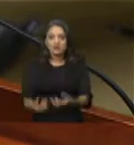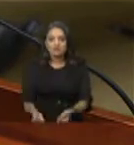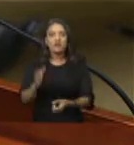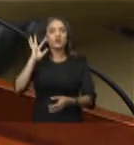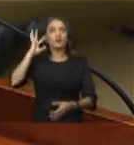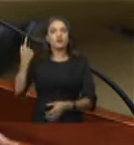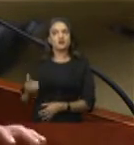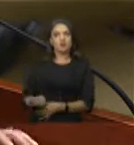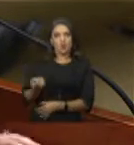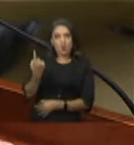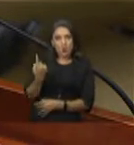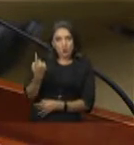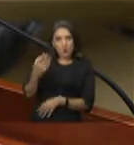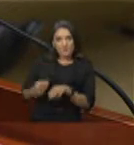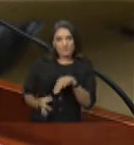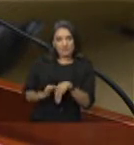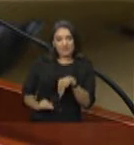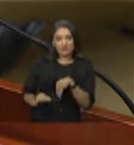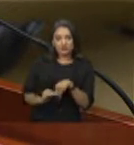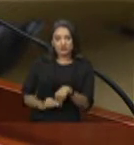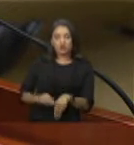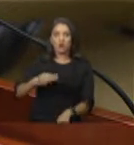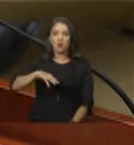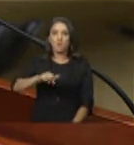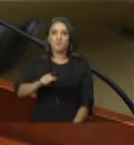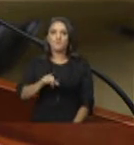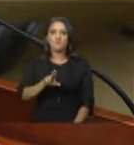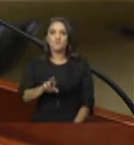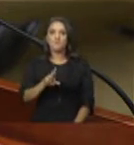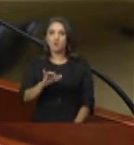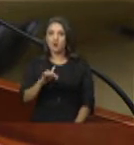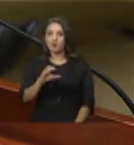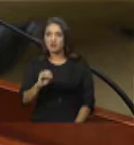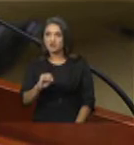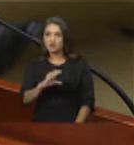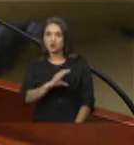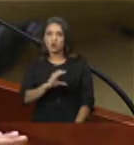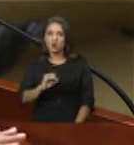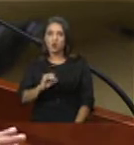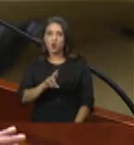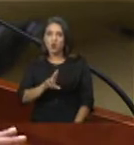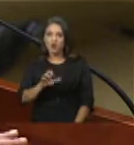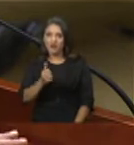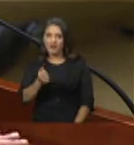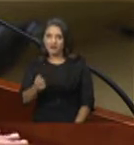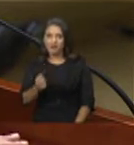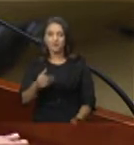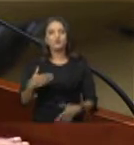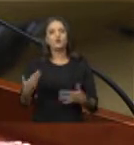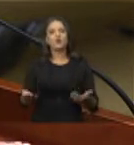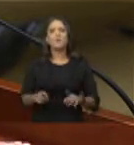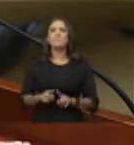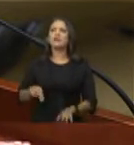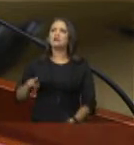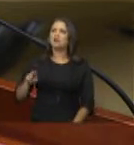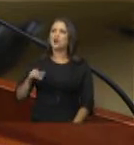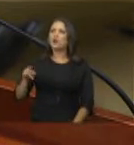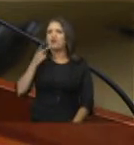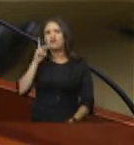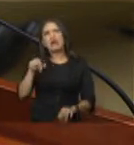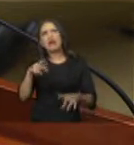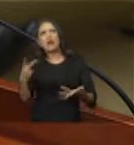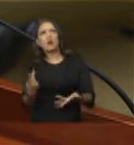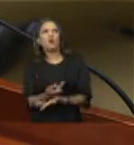monocrática do ministro Maurício Correia a união Alega nesta ação rescisória erro de